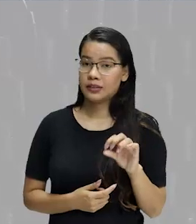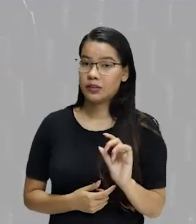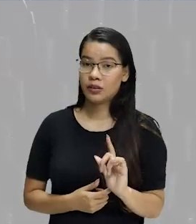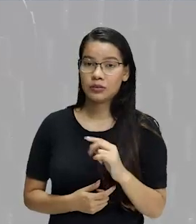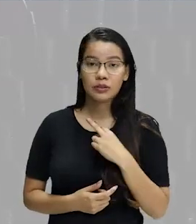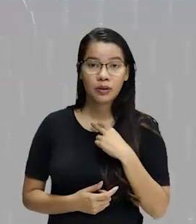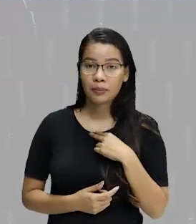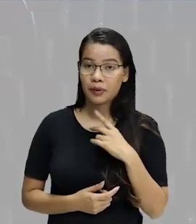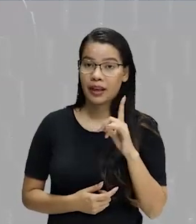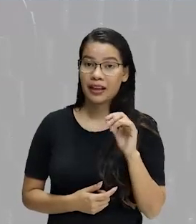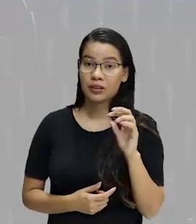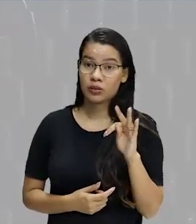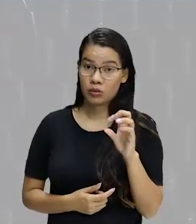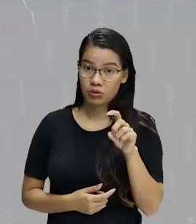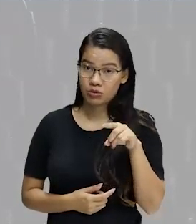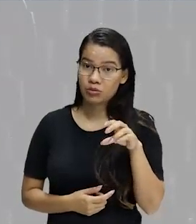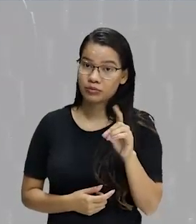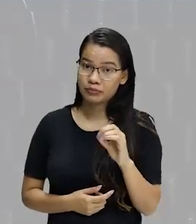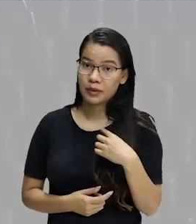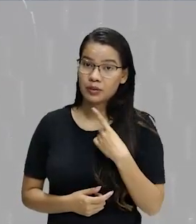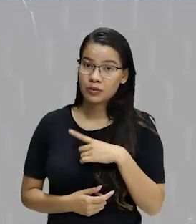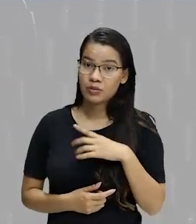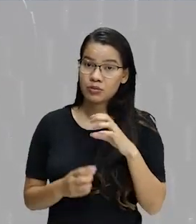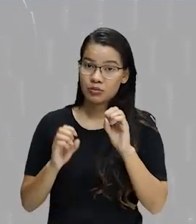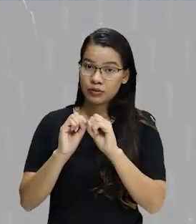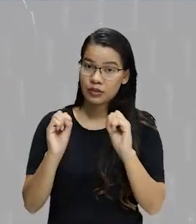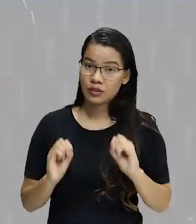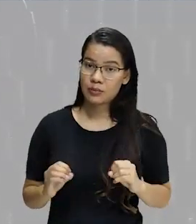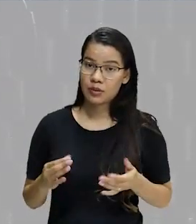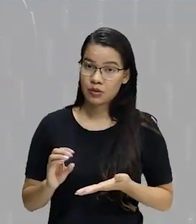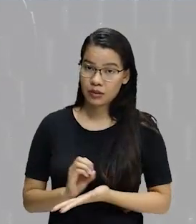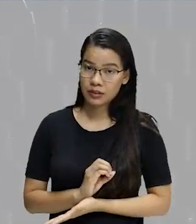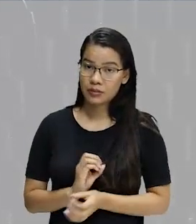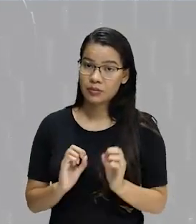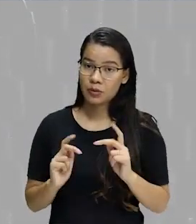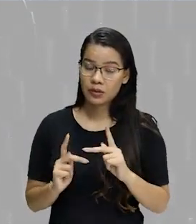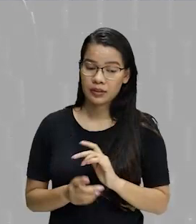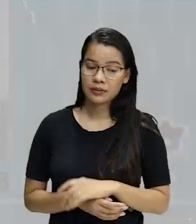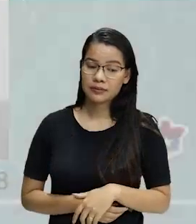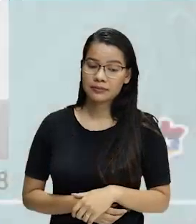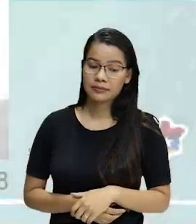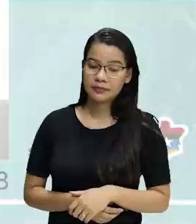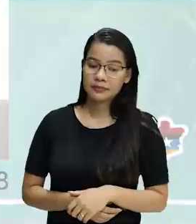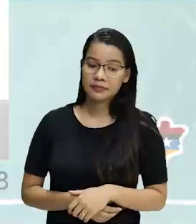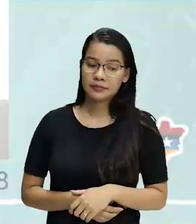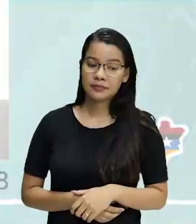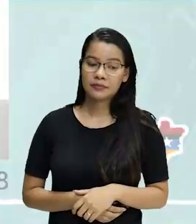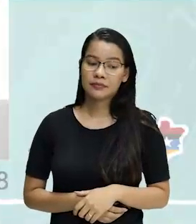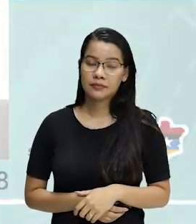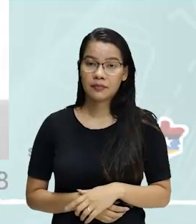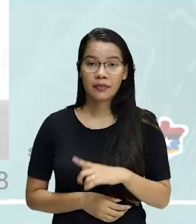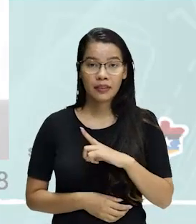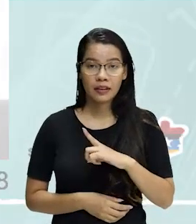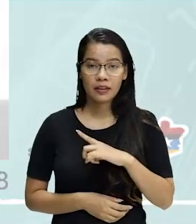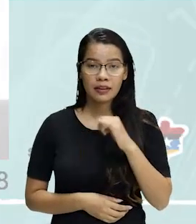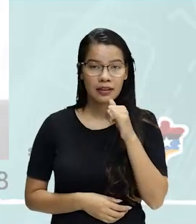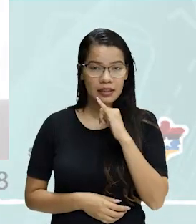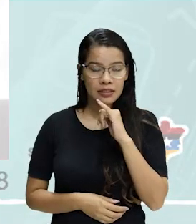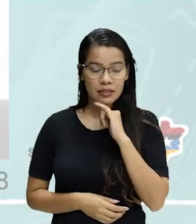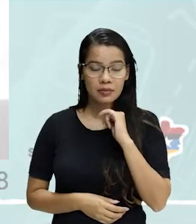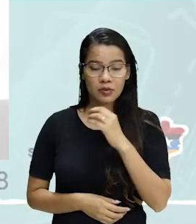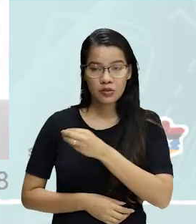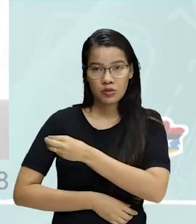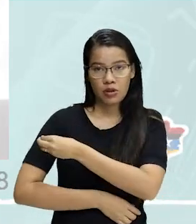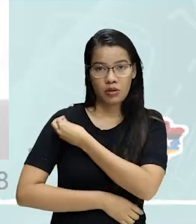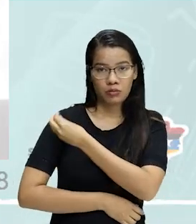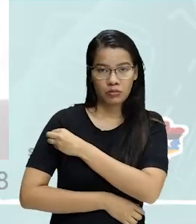metanol ele já é tóxico para o nosso organismo. Show de bola? Bom, dentre vários exemplos de álcools do